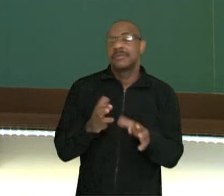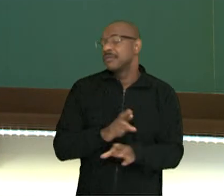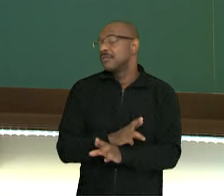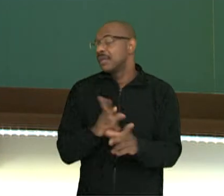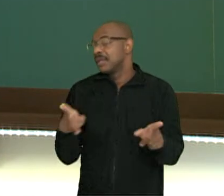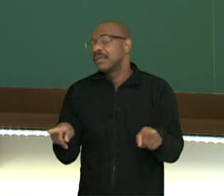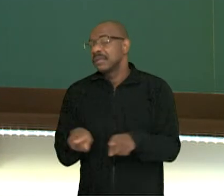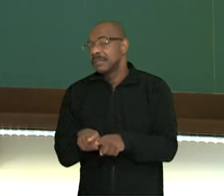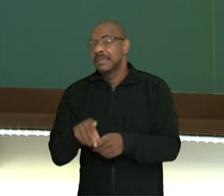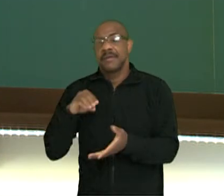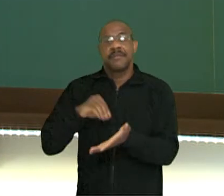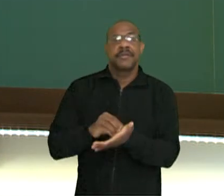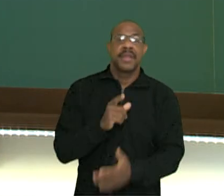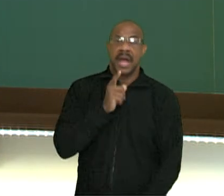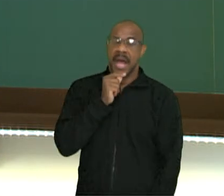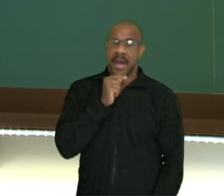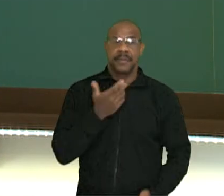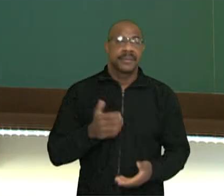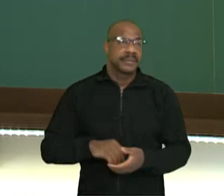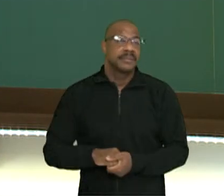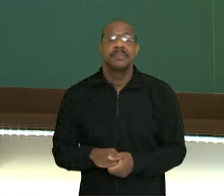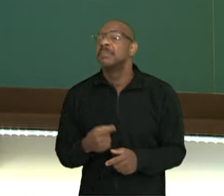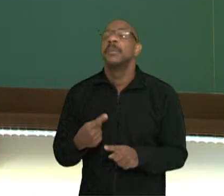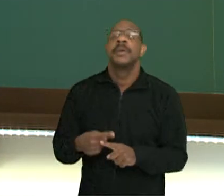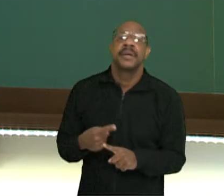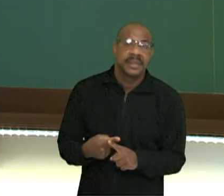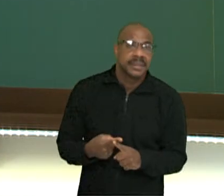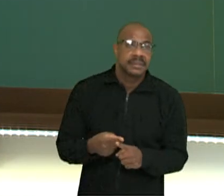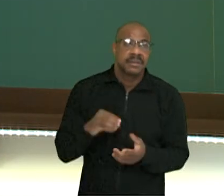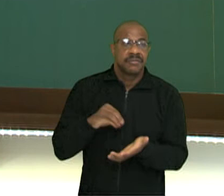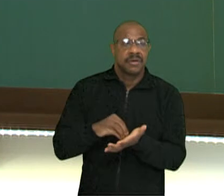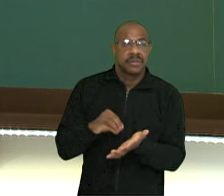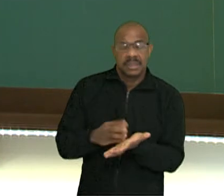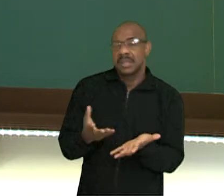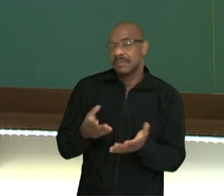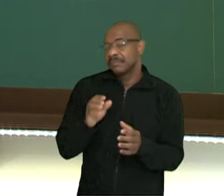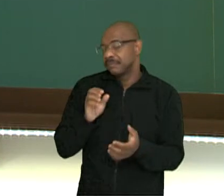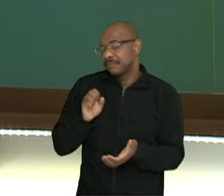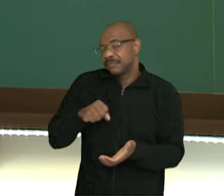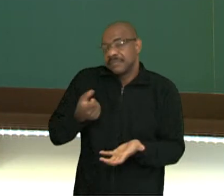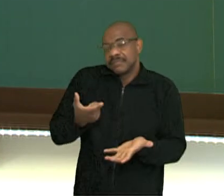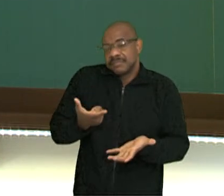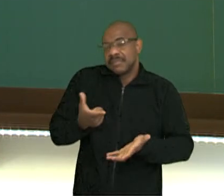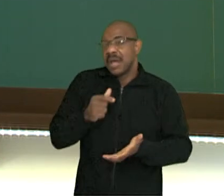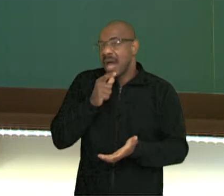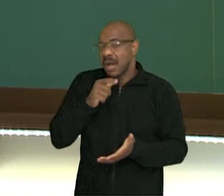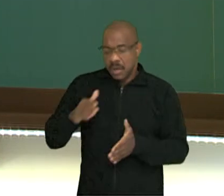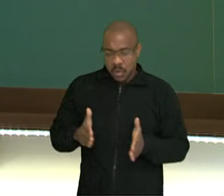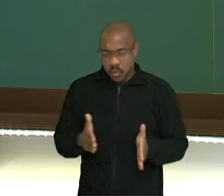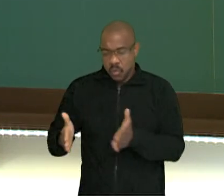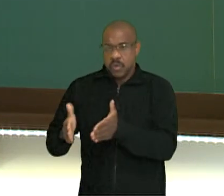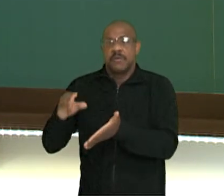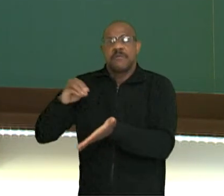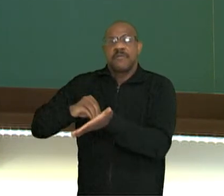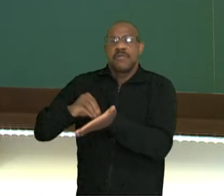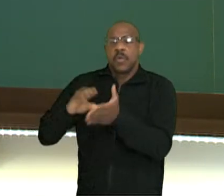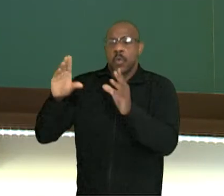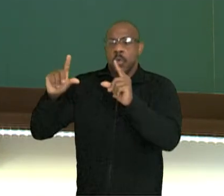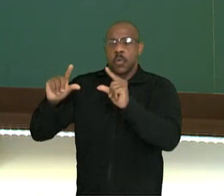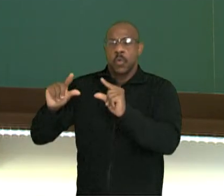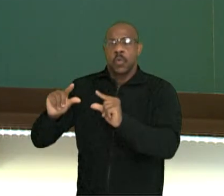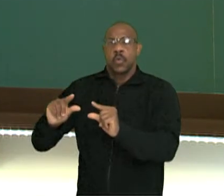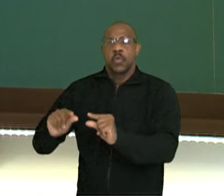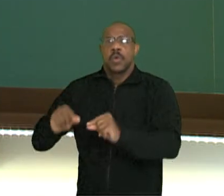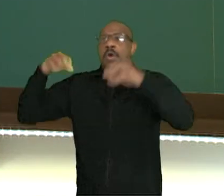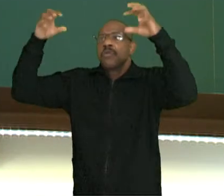diferentes dessa falta d'água. Pode ser porque está faltando água mesmo lá no reservatório, eles estão racionando. Pode ser porque eles